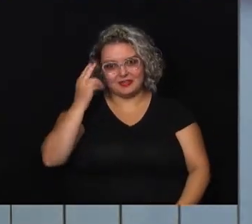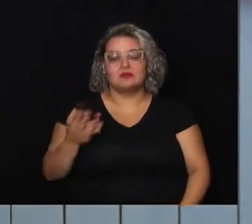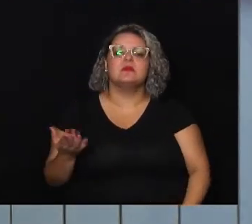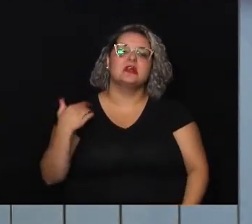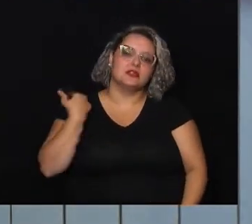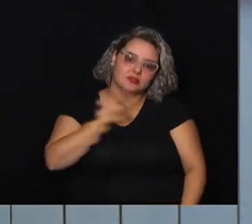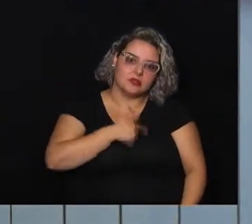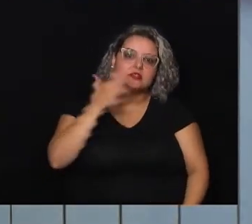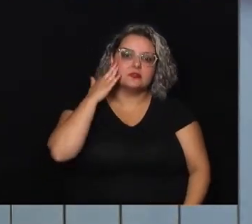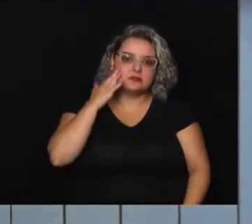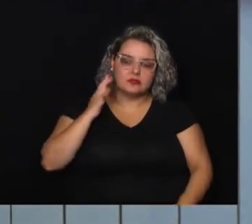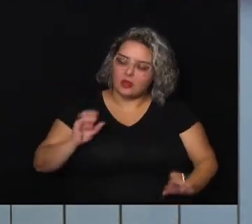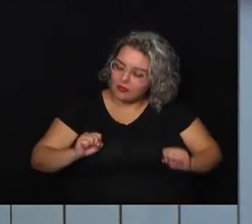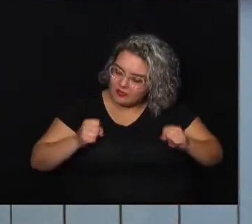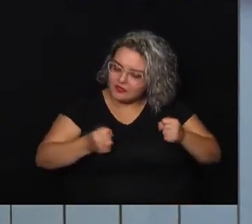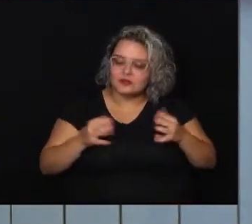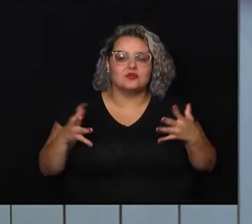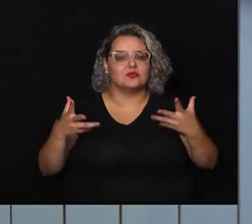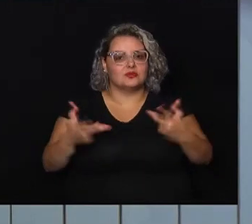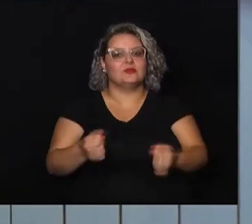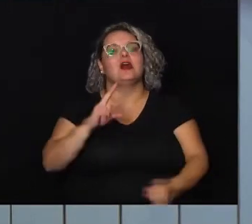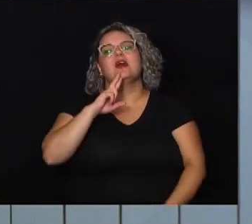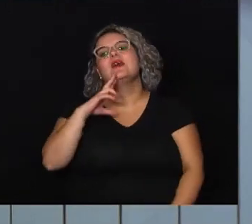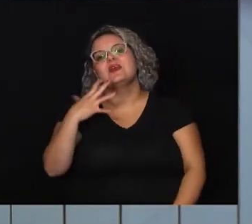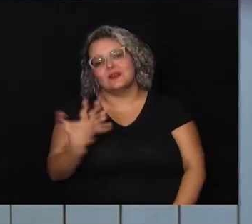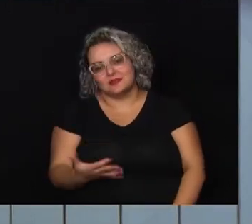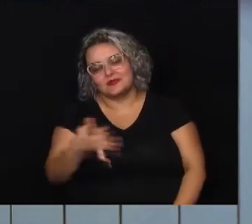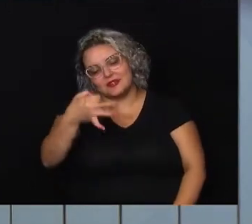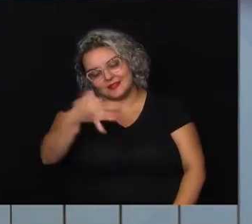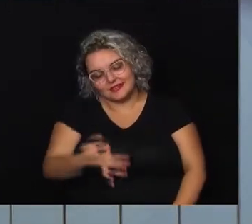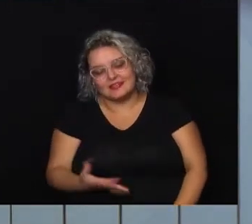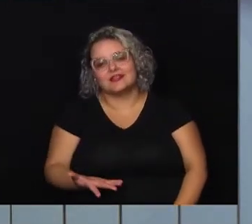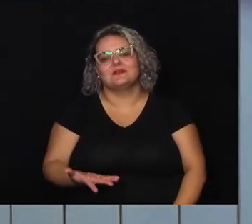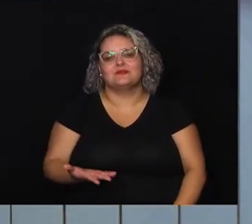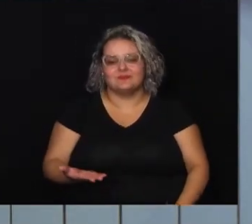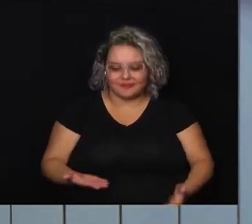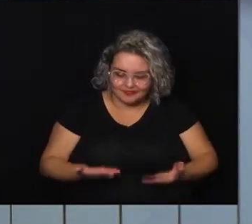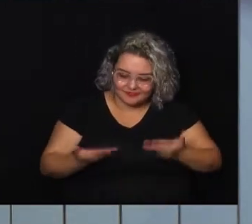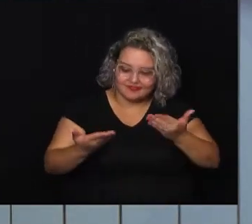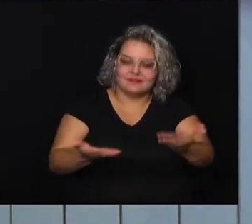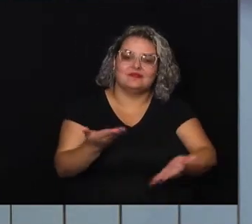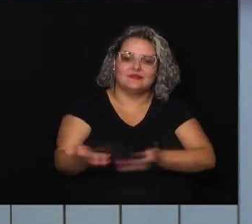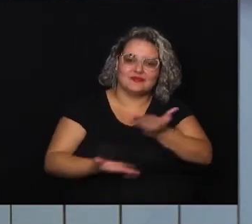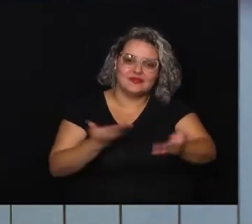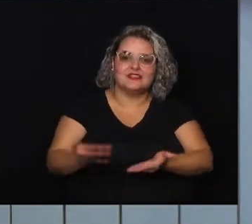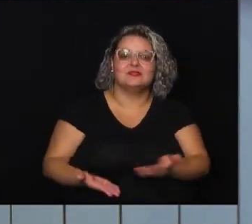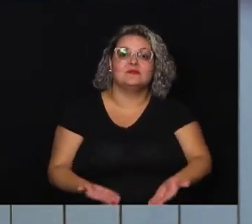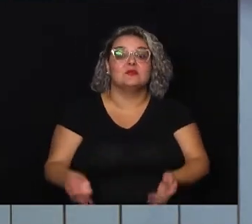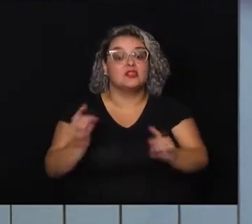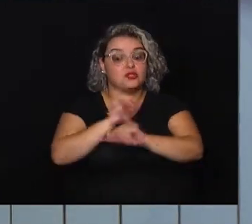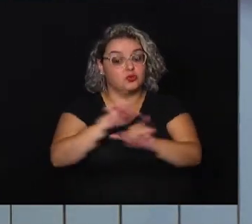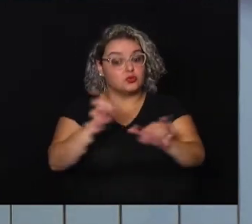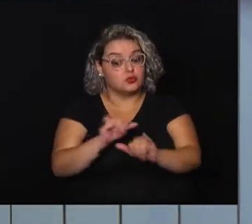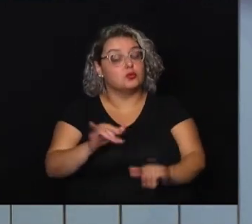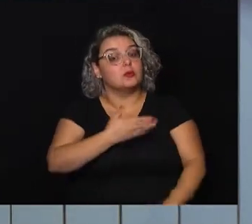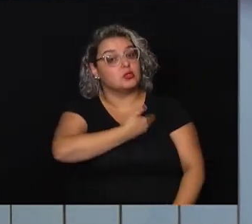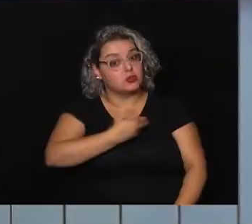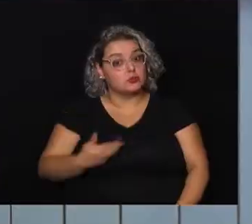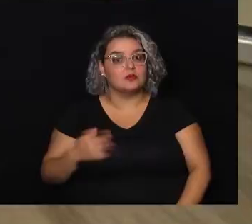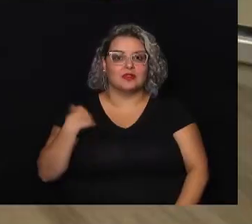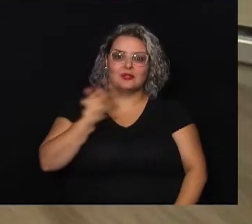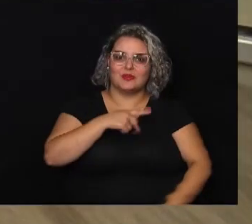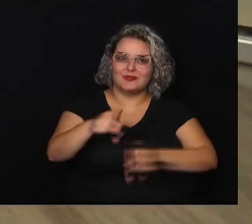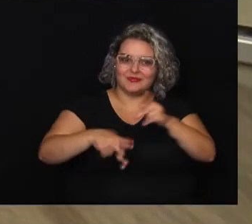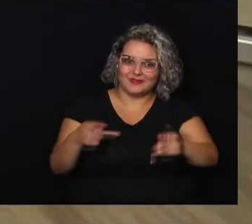que é um esforço coletivo e o resultado, certamente, é prestar serviço de utilidade pública para a nossa população.